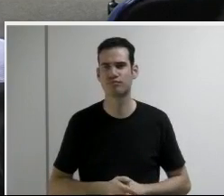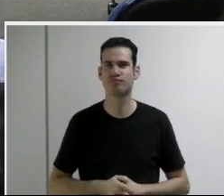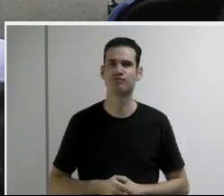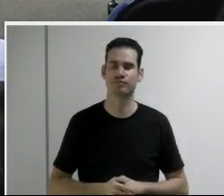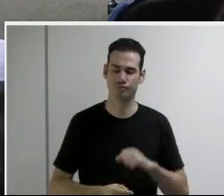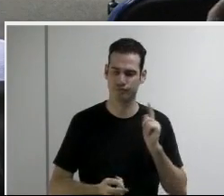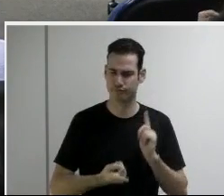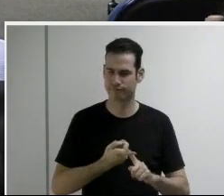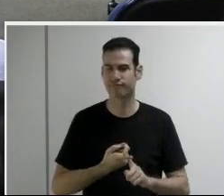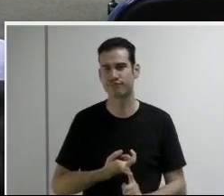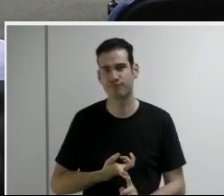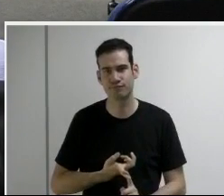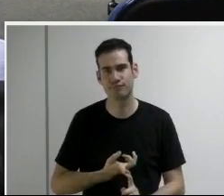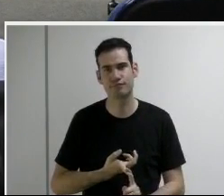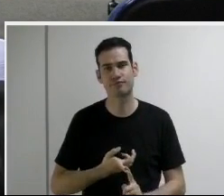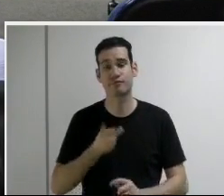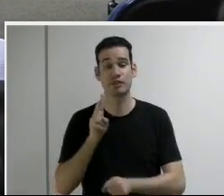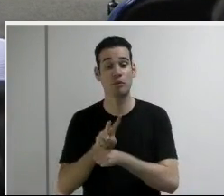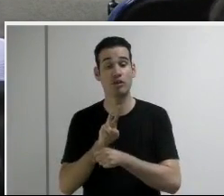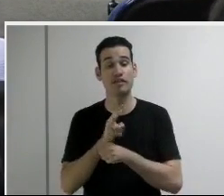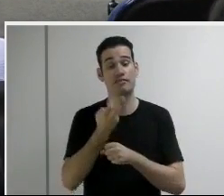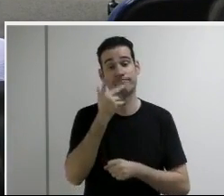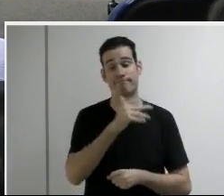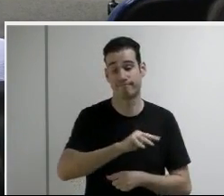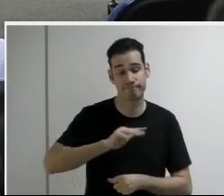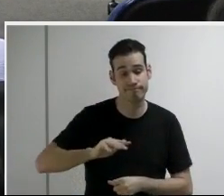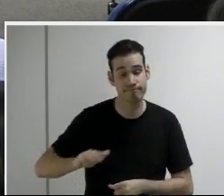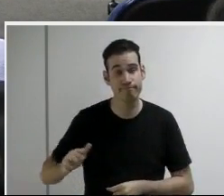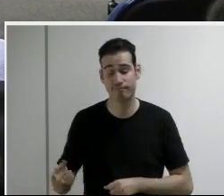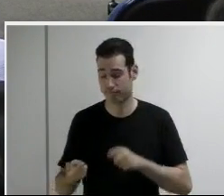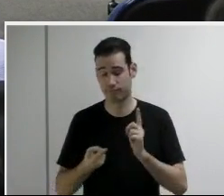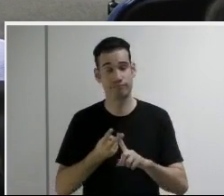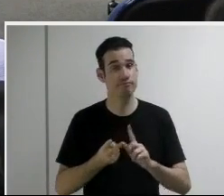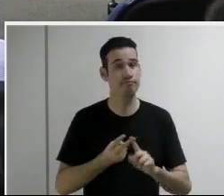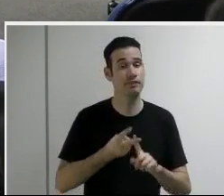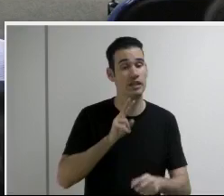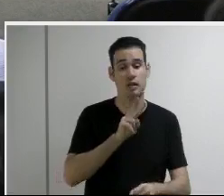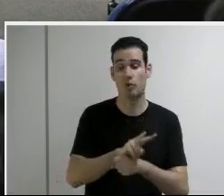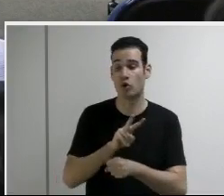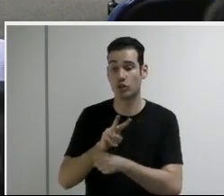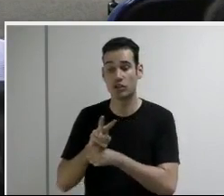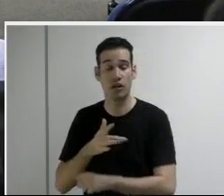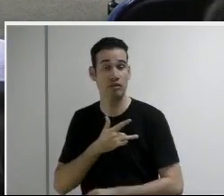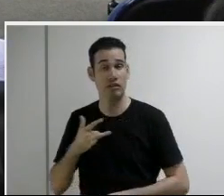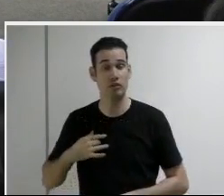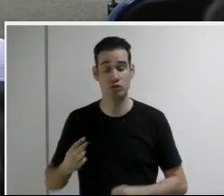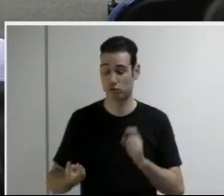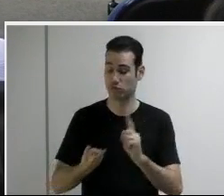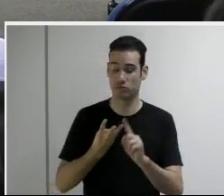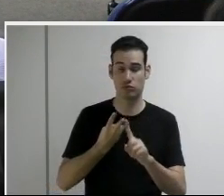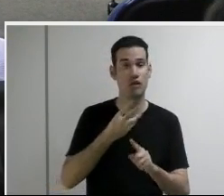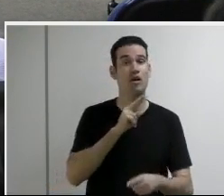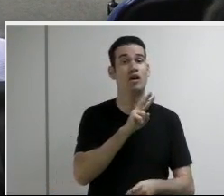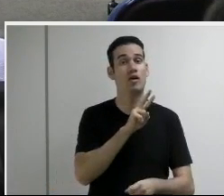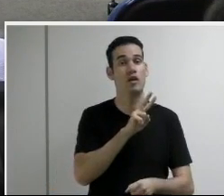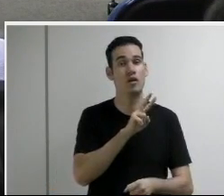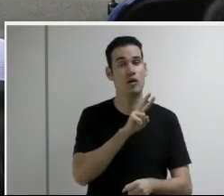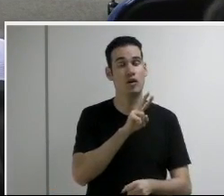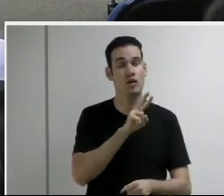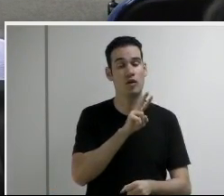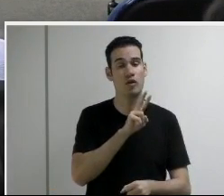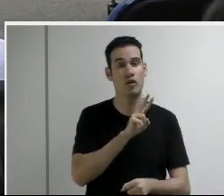é a proteção dada a dados de crianças, a proteção dada a dados de saúde e a proteção